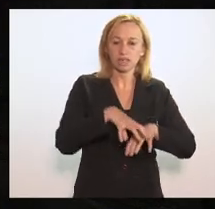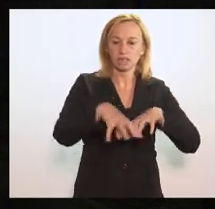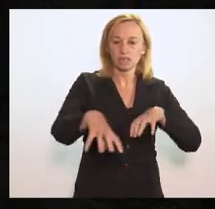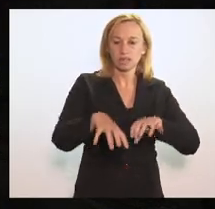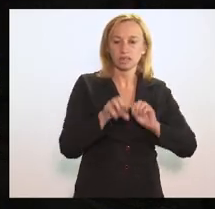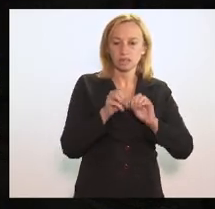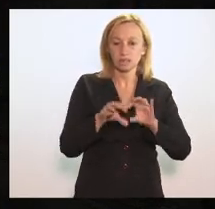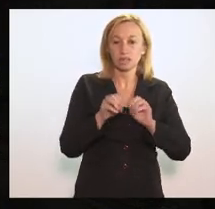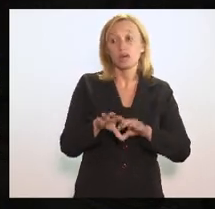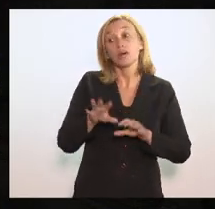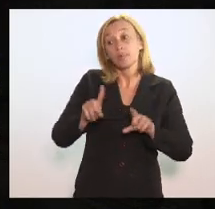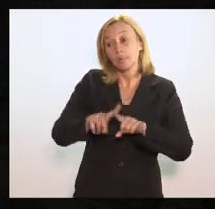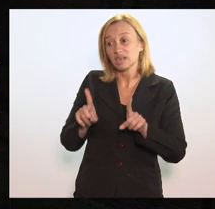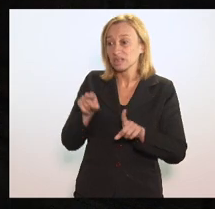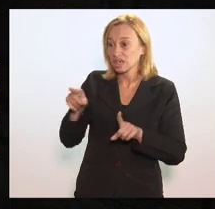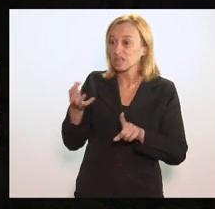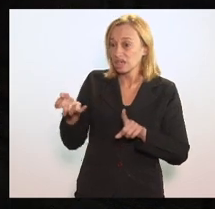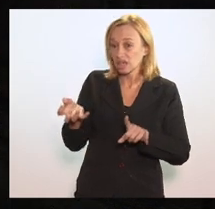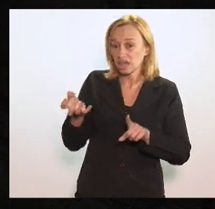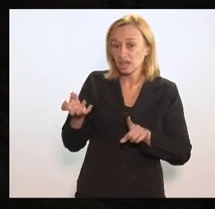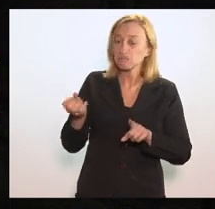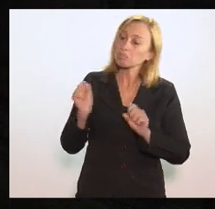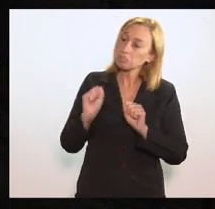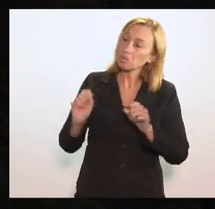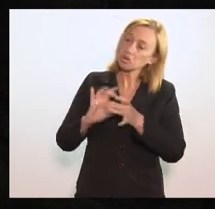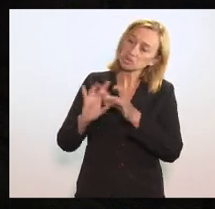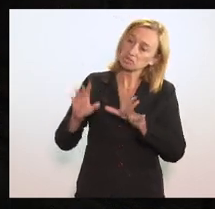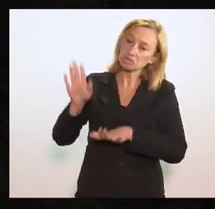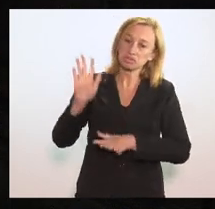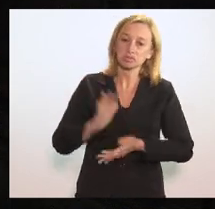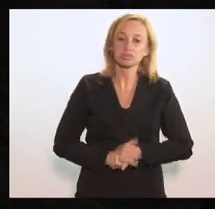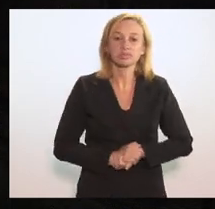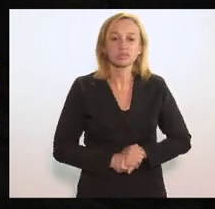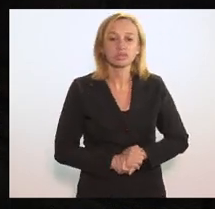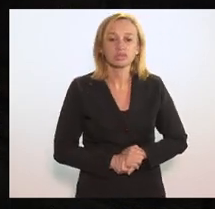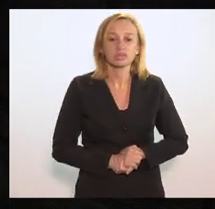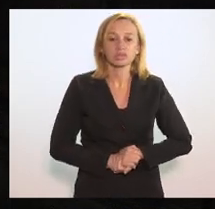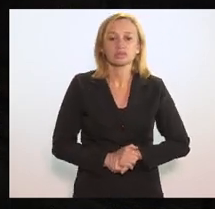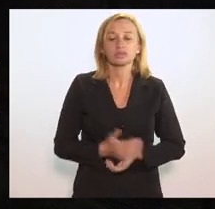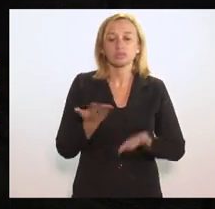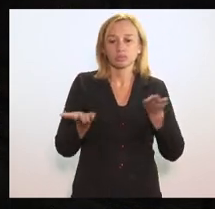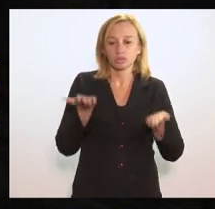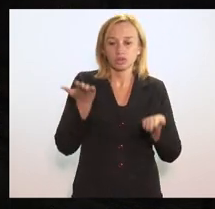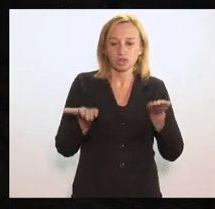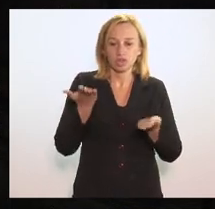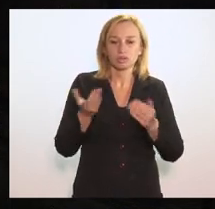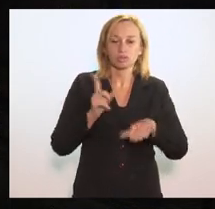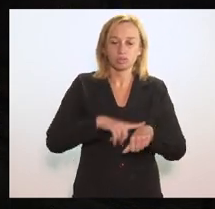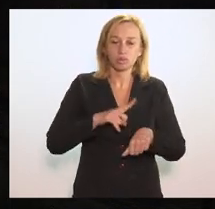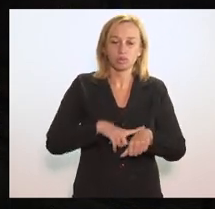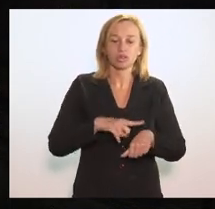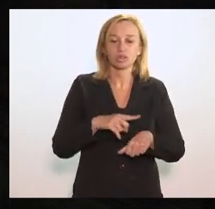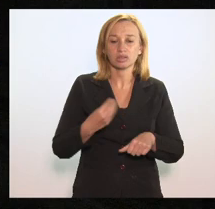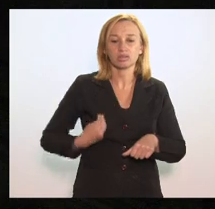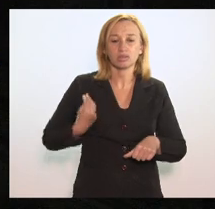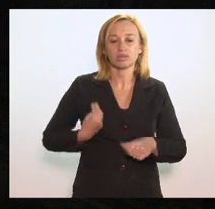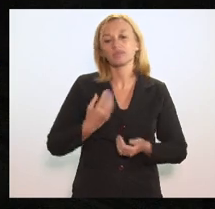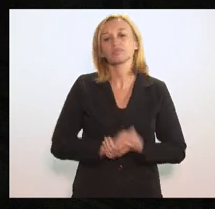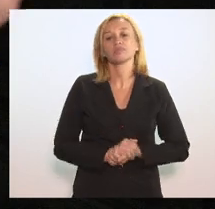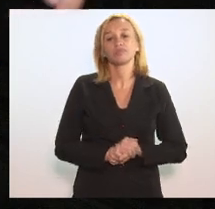mas aqueles que querem levar o seu filho para a escola, que eles possam permitir. Vamos buscar o equilíbrio no momento de dificuldade que a gente vive.